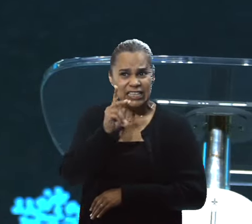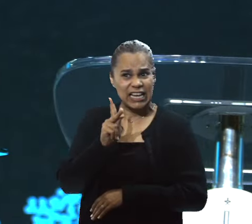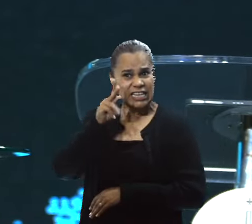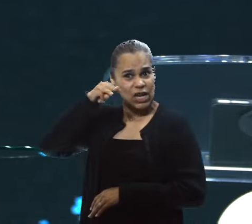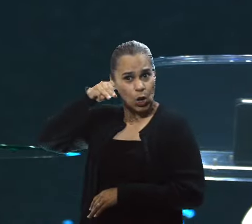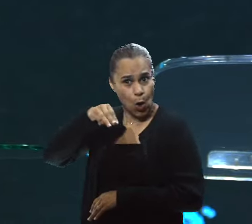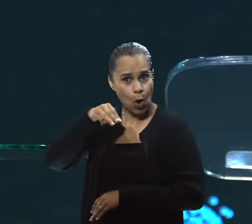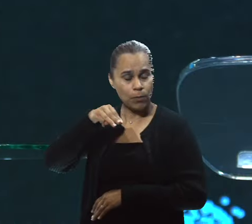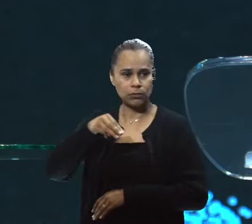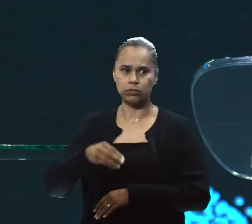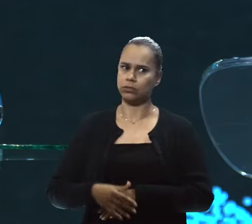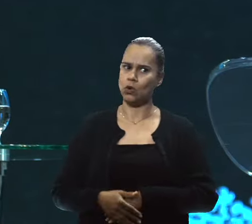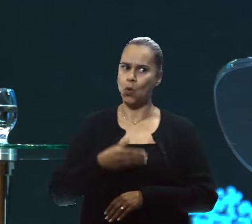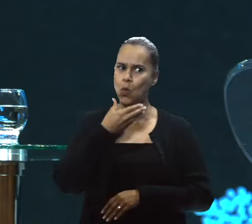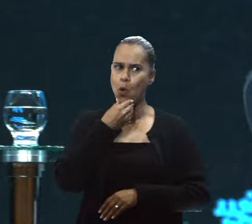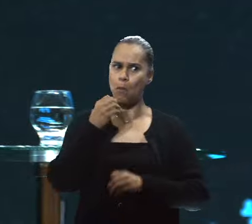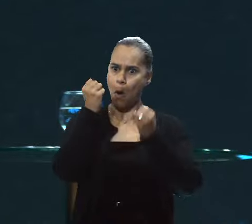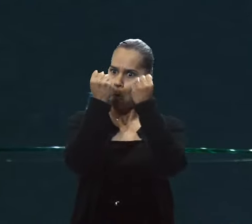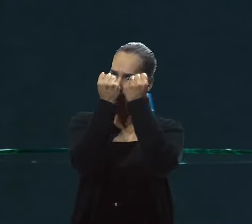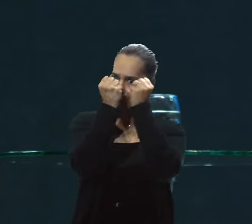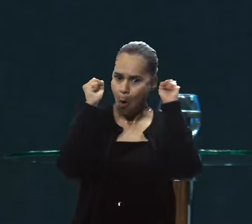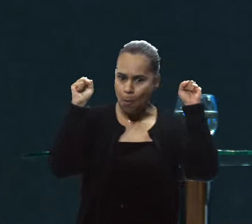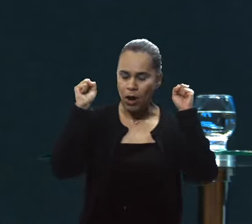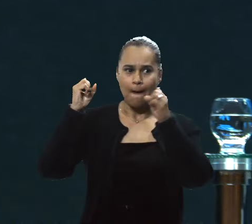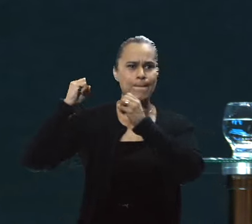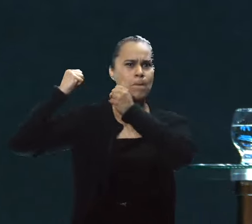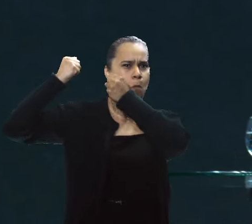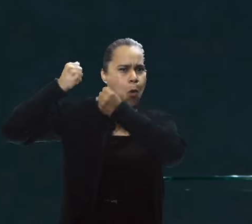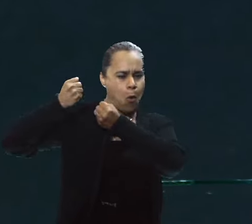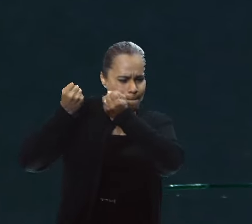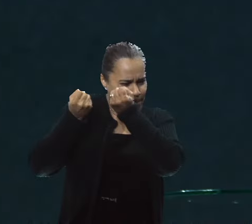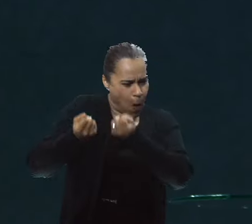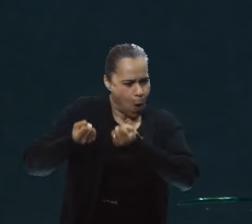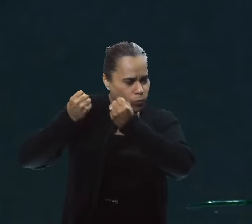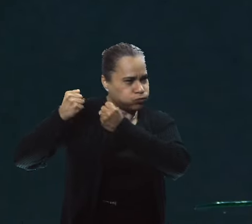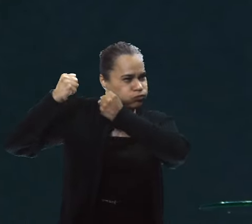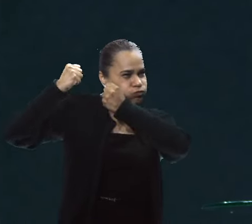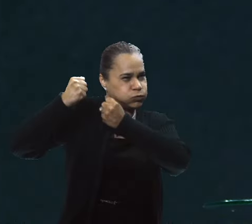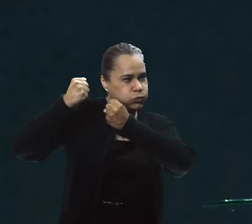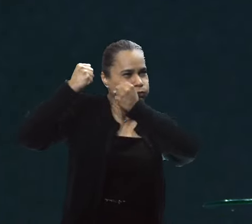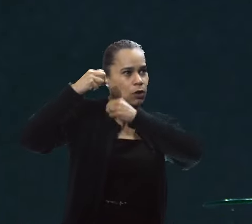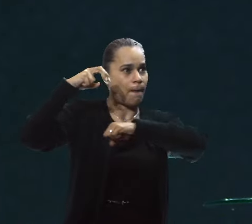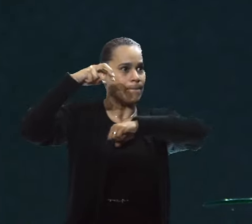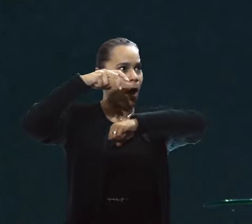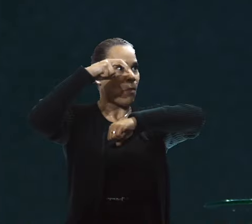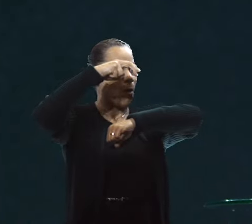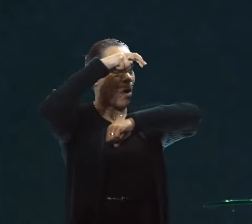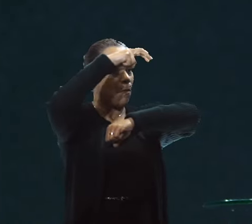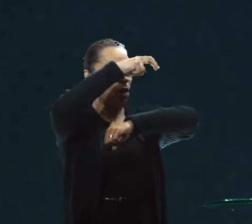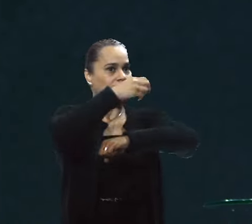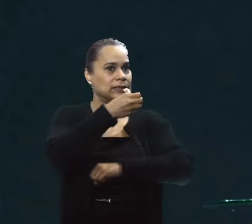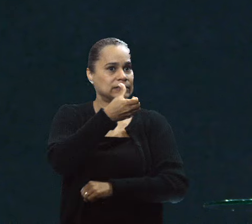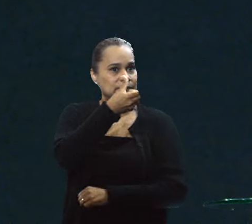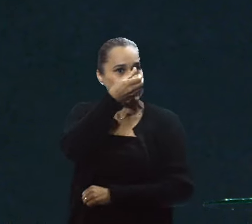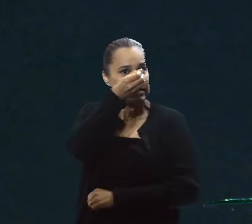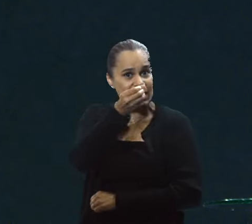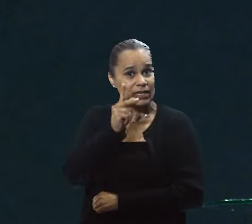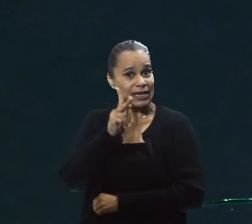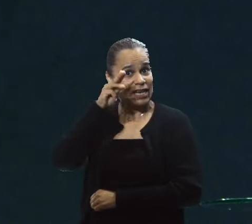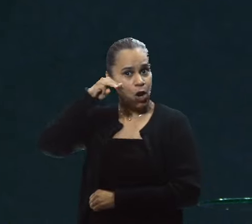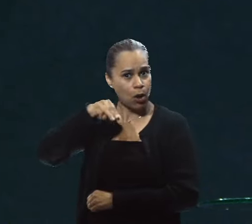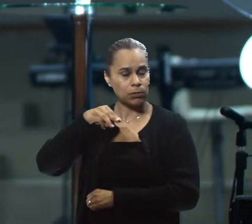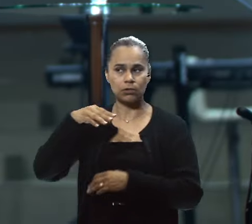uma porta de, 500 quilos, 60 quilômetros. E não